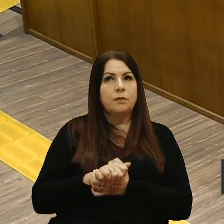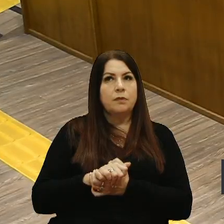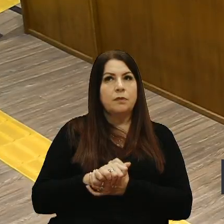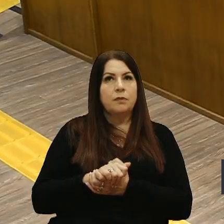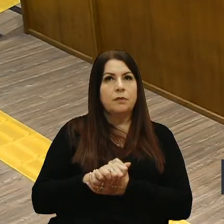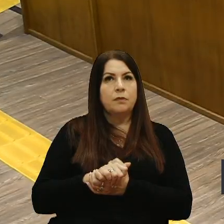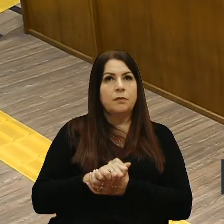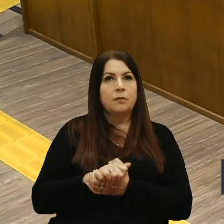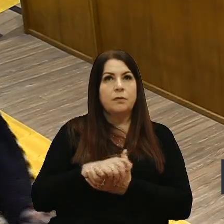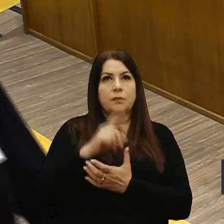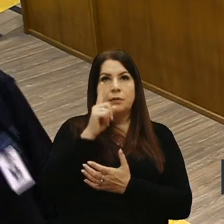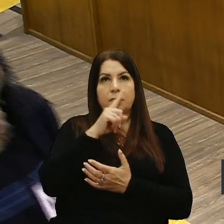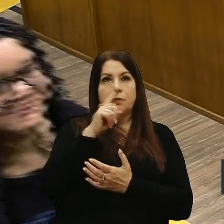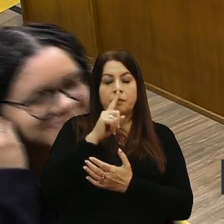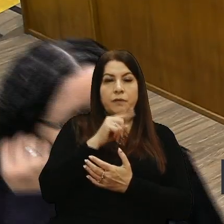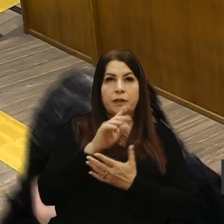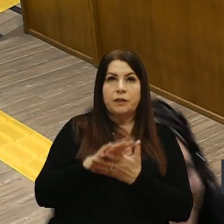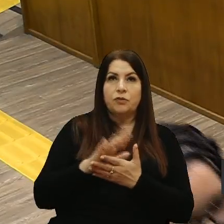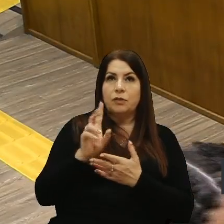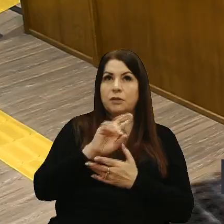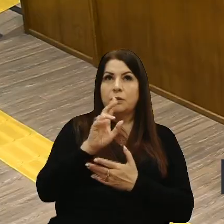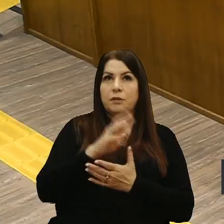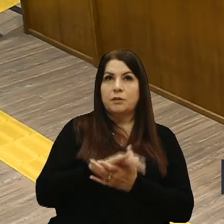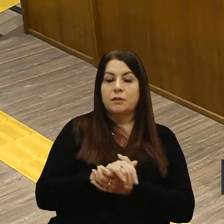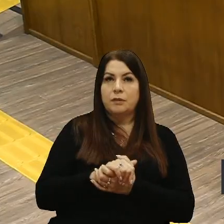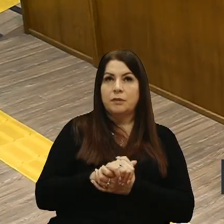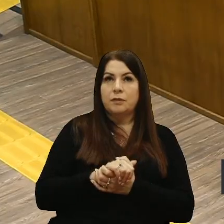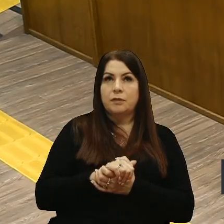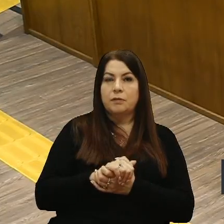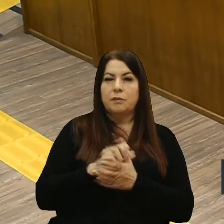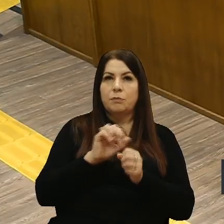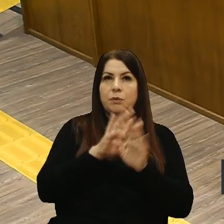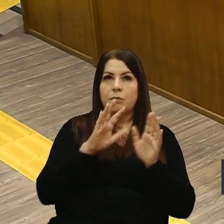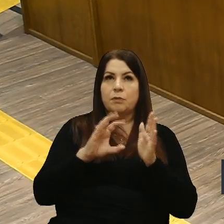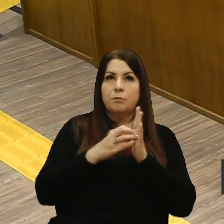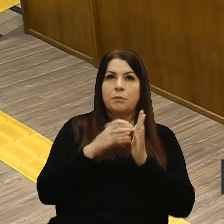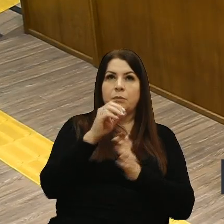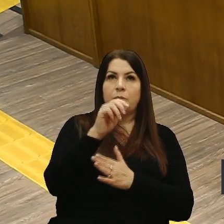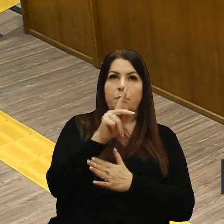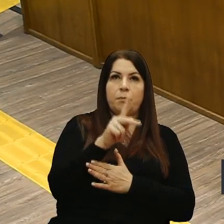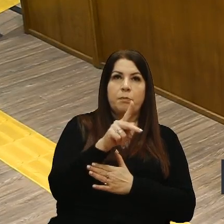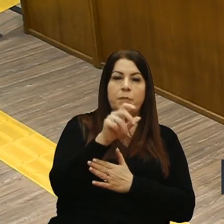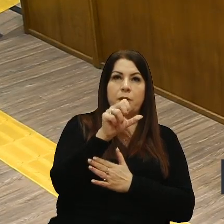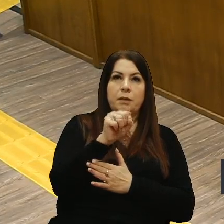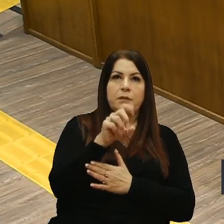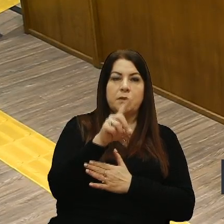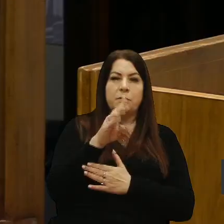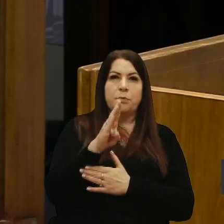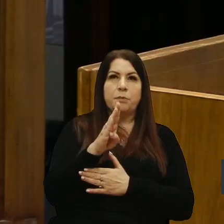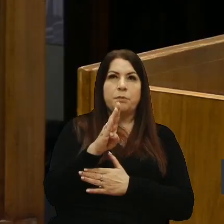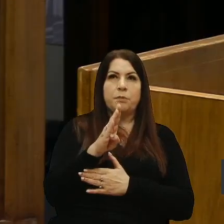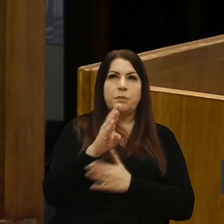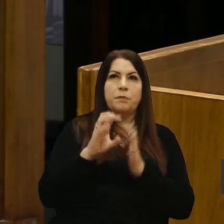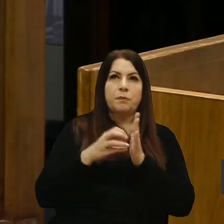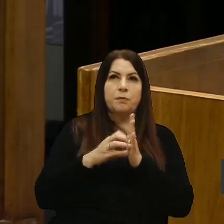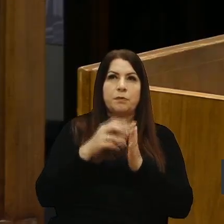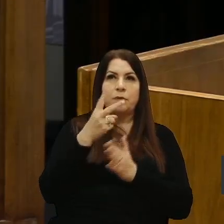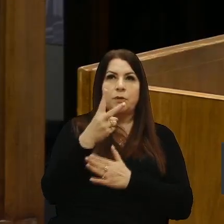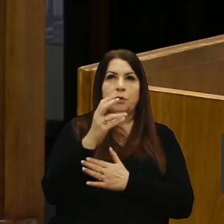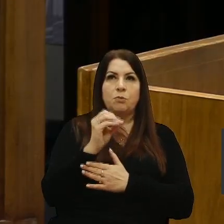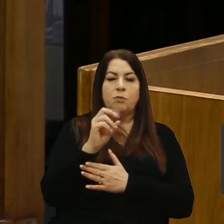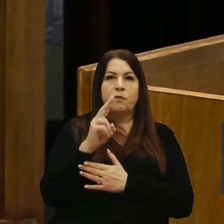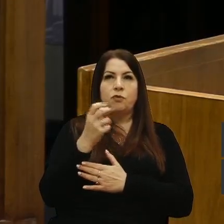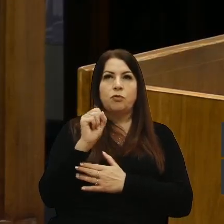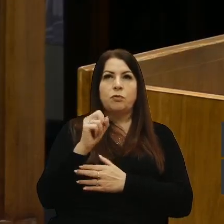Atos falhos, Freud explica, não vou por... Deixa bem claro, meu partido é o PSDB, minha janela partidária é só em 2028 e